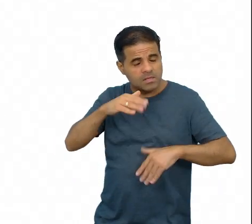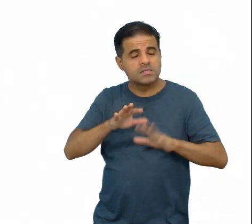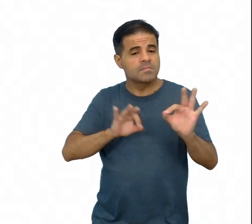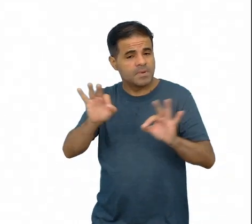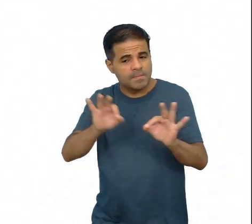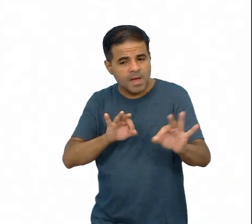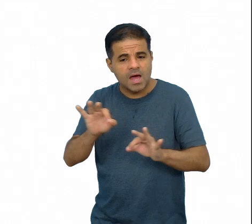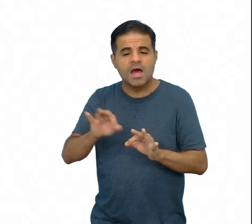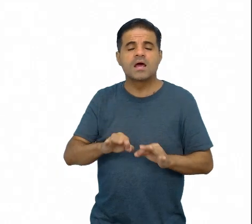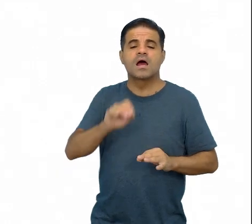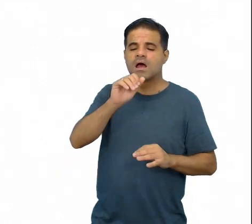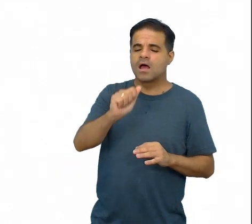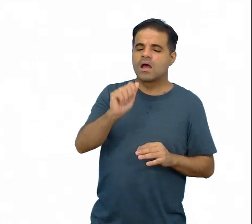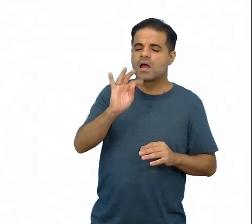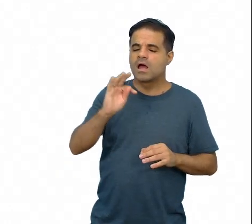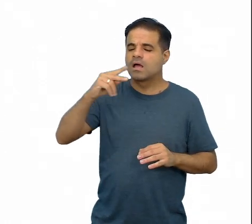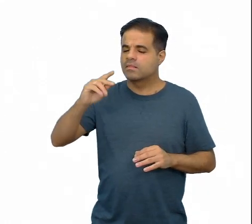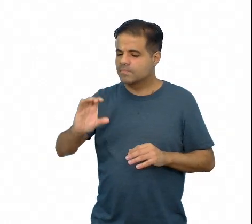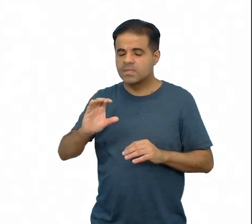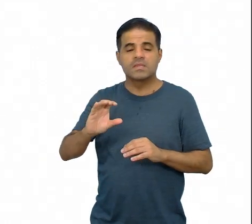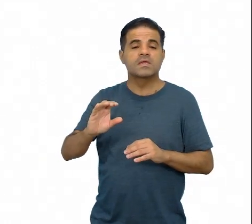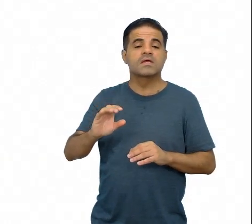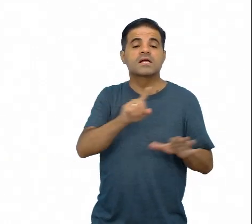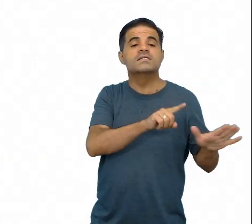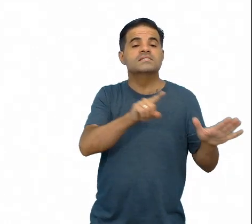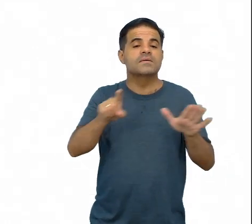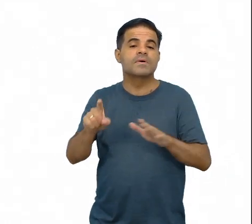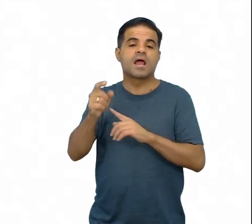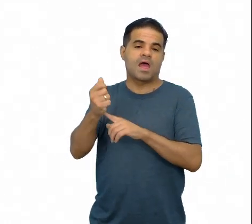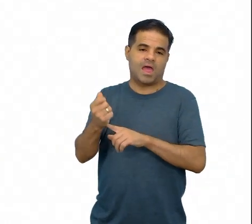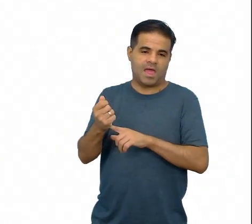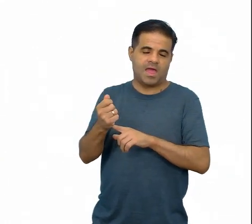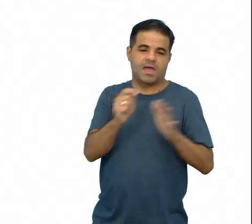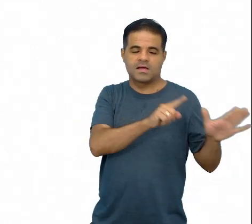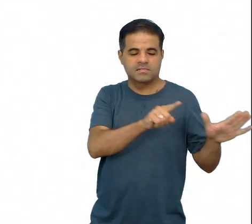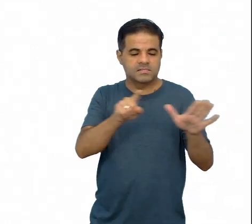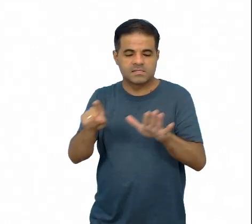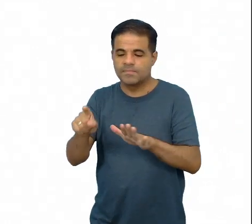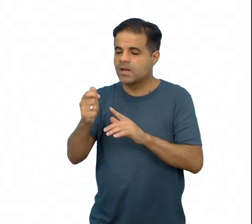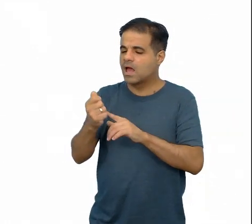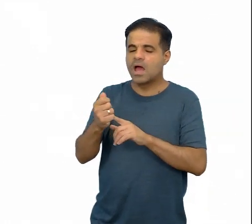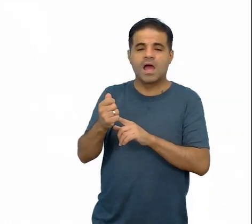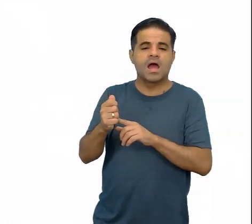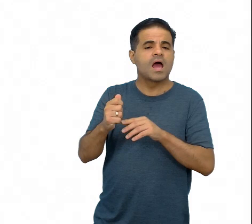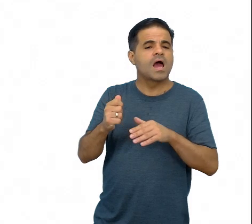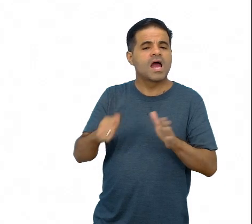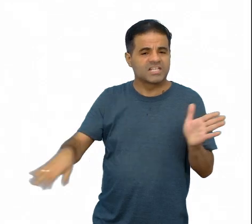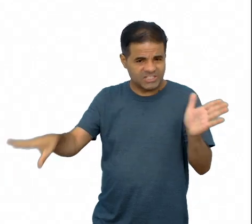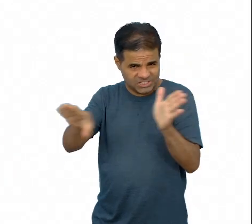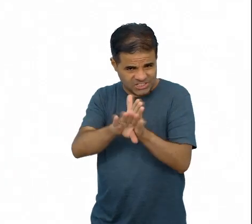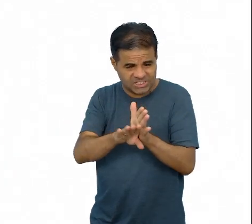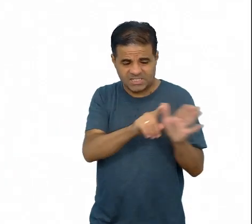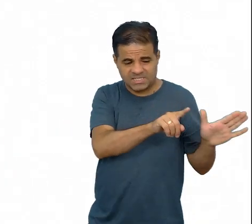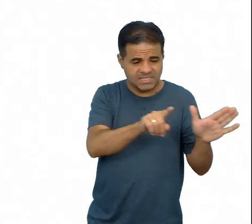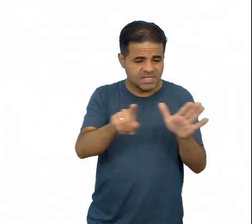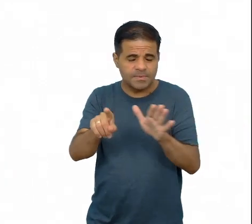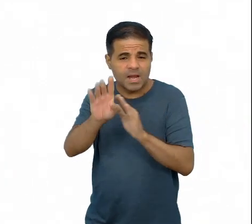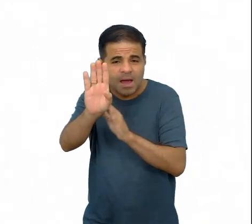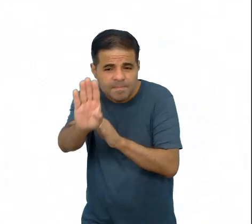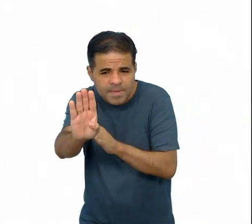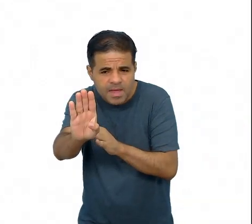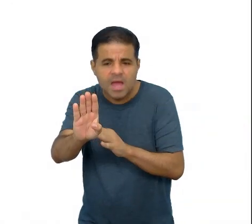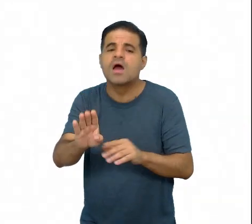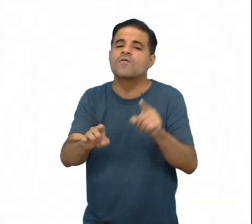realizem também na ATPC quando é da semana A, né, e para que chegue assim na semana B,